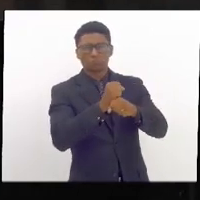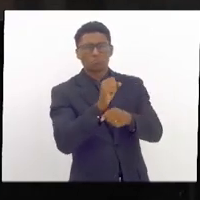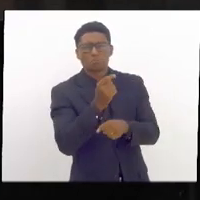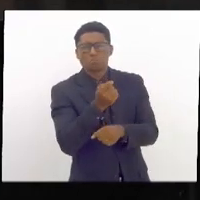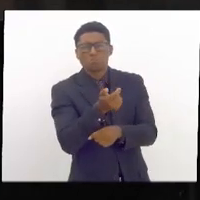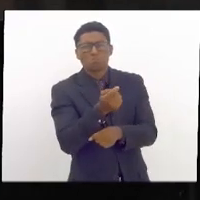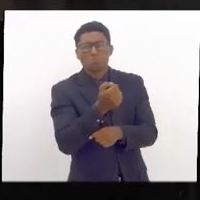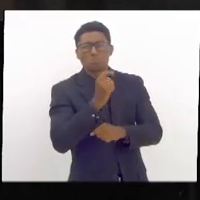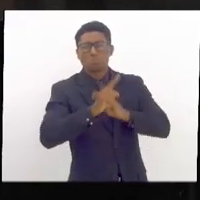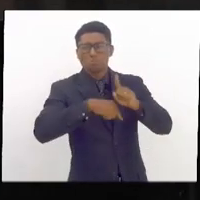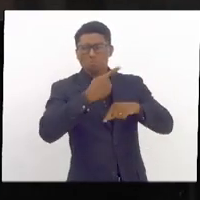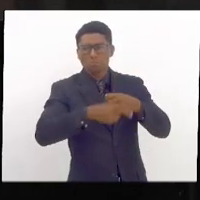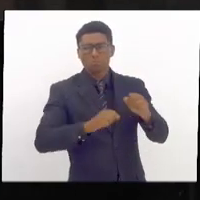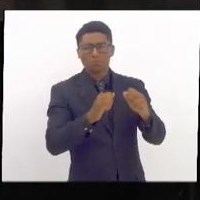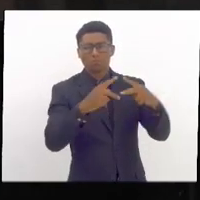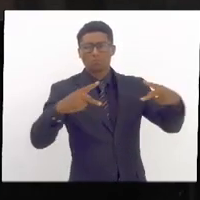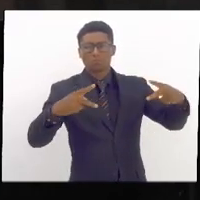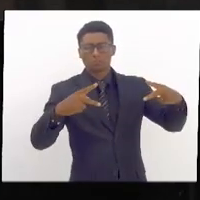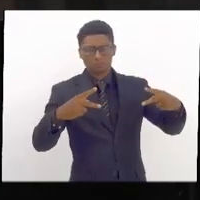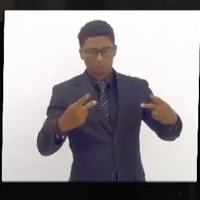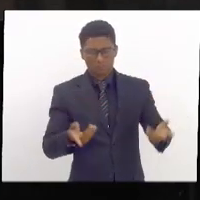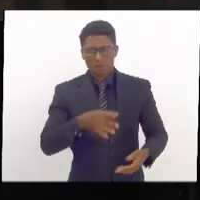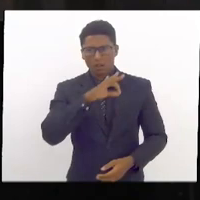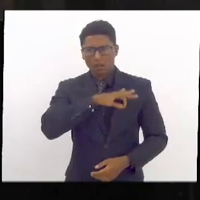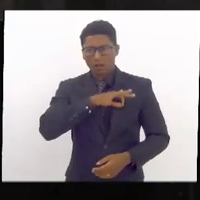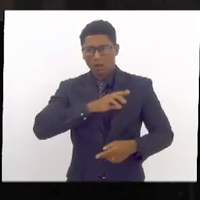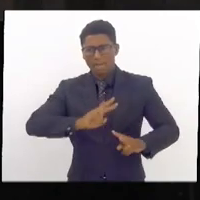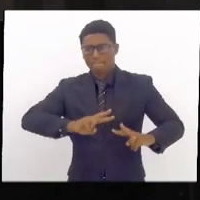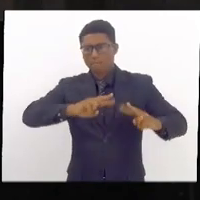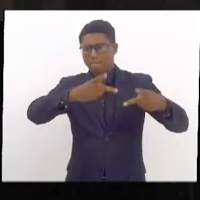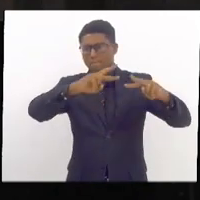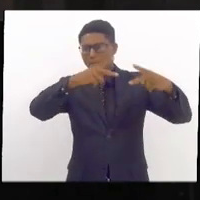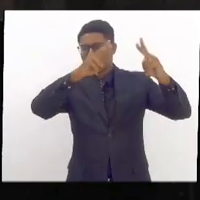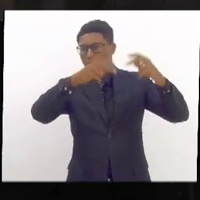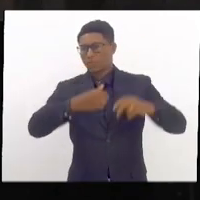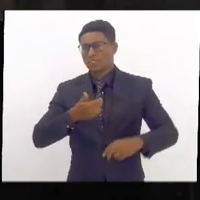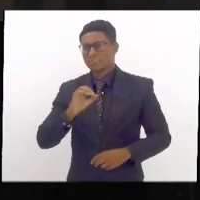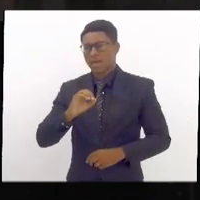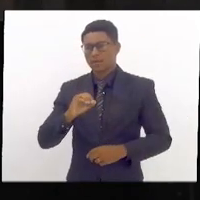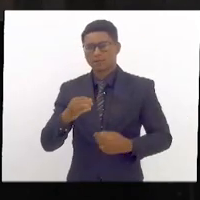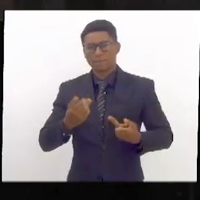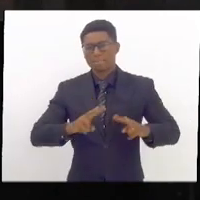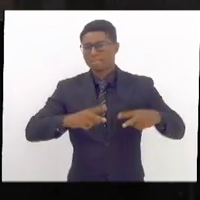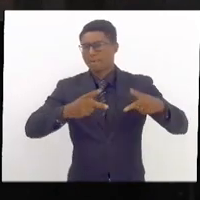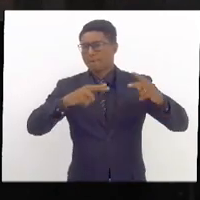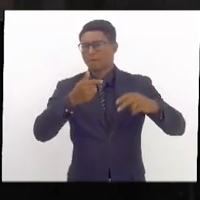ganhando 10, 15, 20 vezes mais do que o que se ganha atualmente? De maneira que